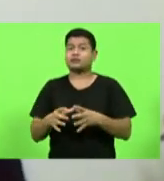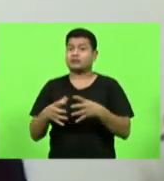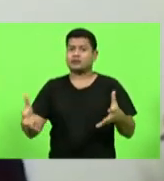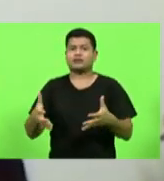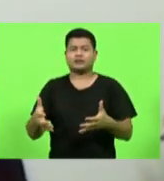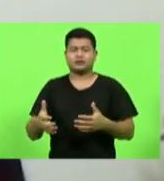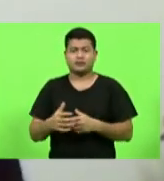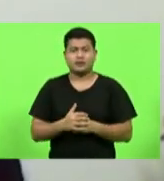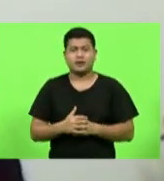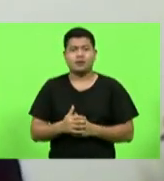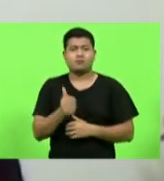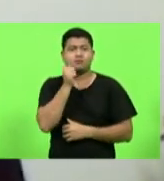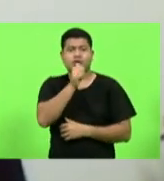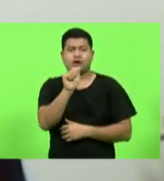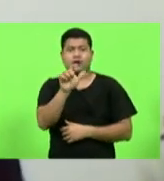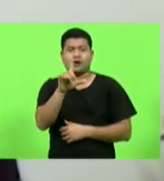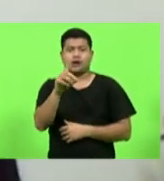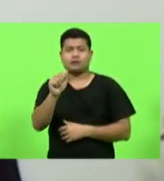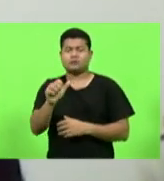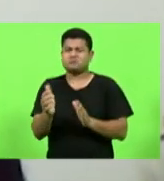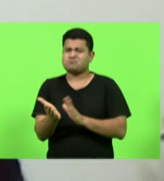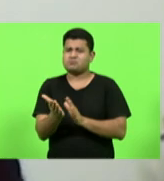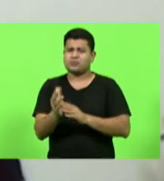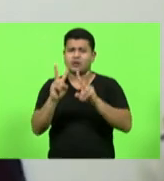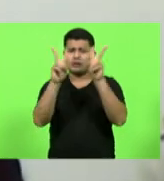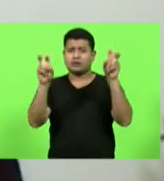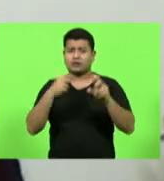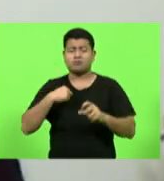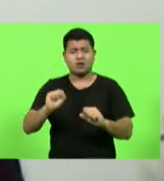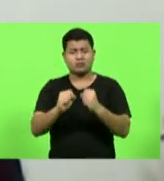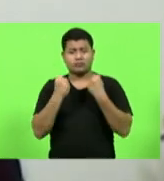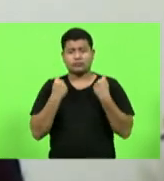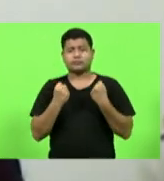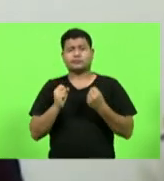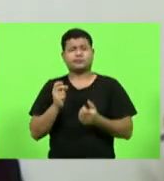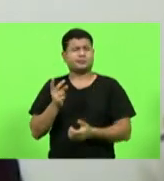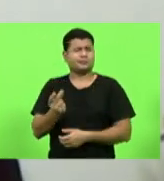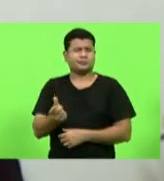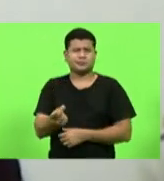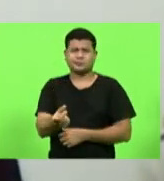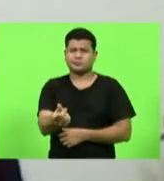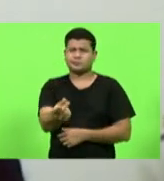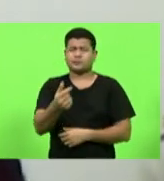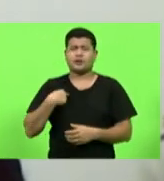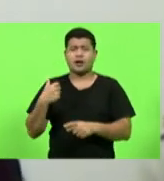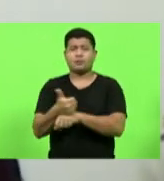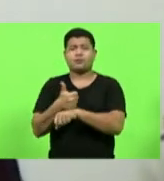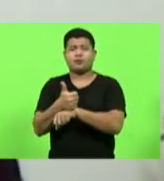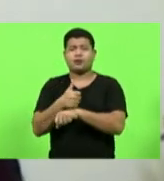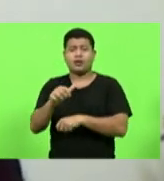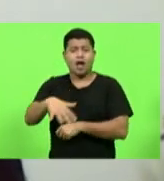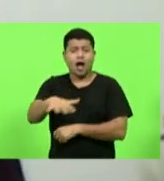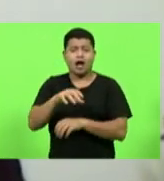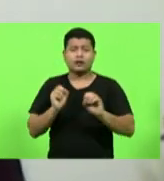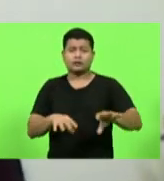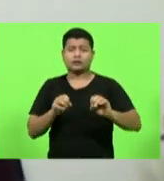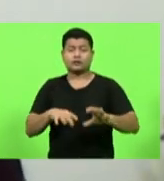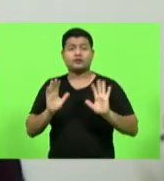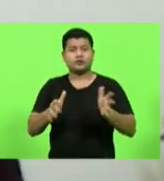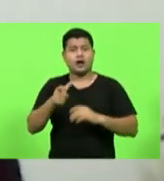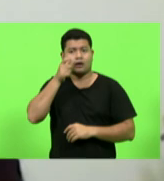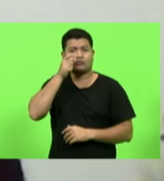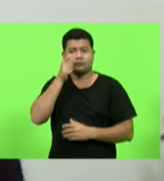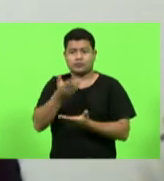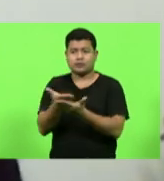Toffol, parabéns pelo tema, sou uma defensora de muito tempo desses profissionais na educação. Já acompanhei escolas